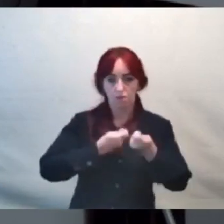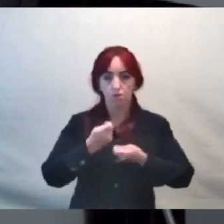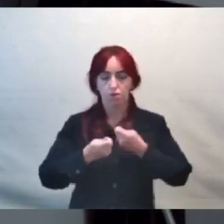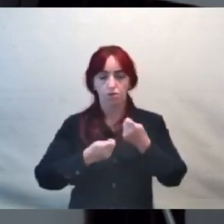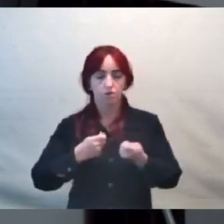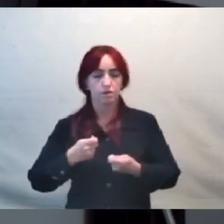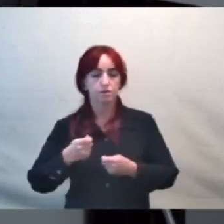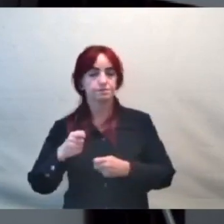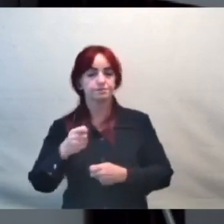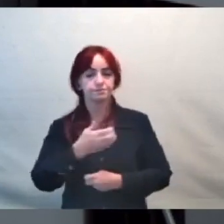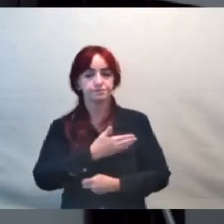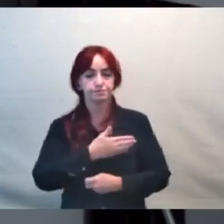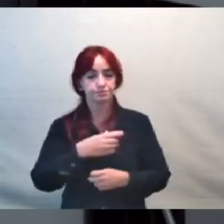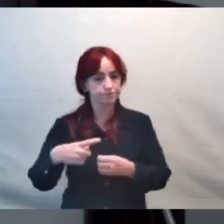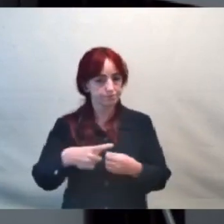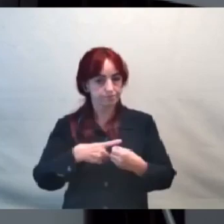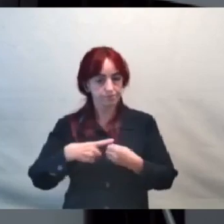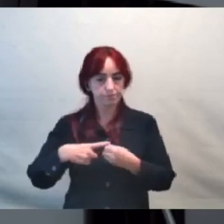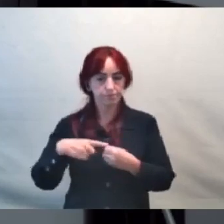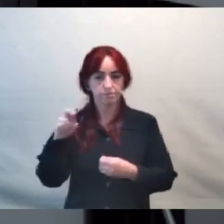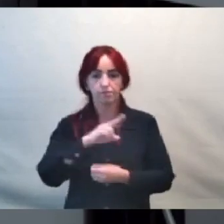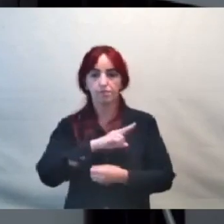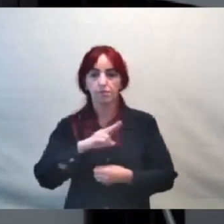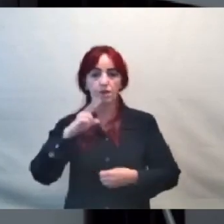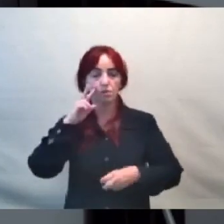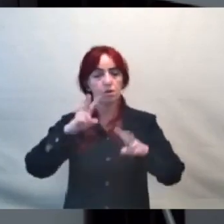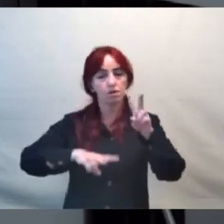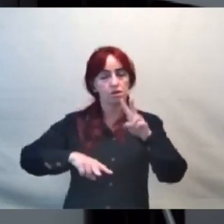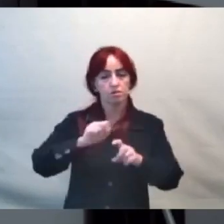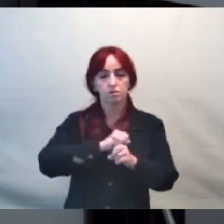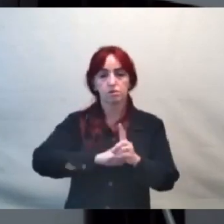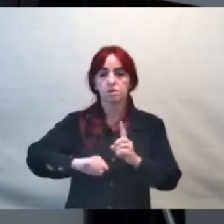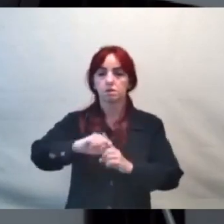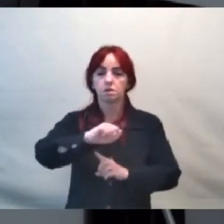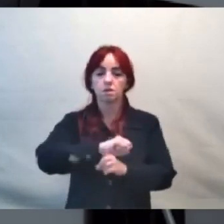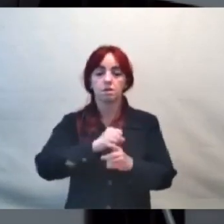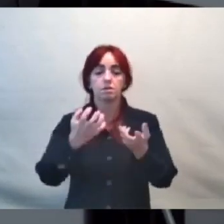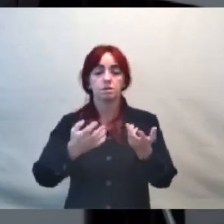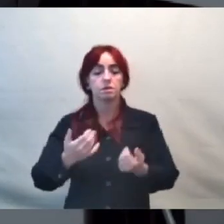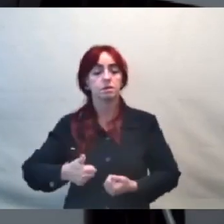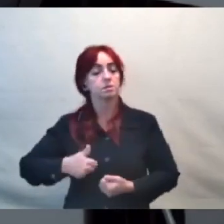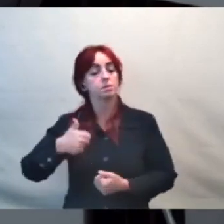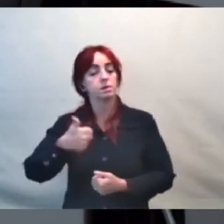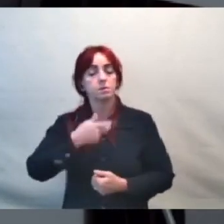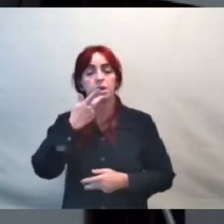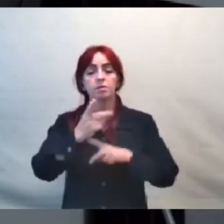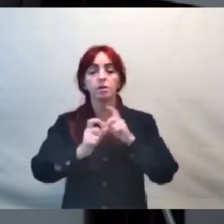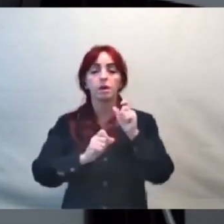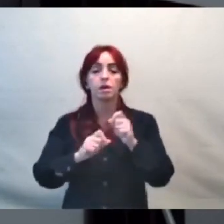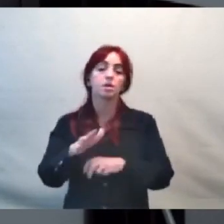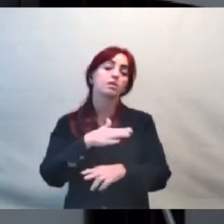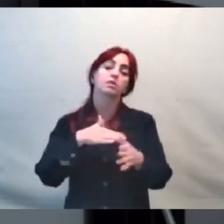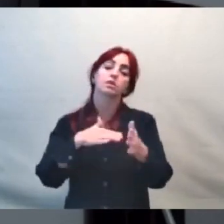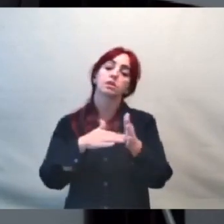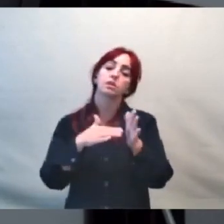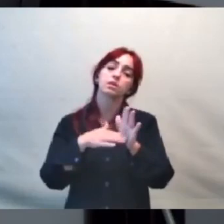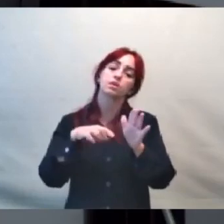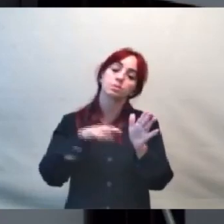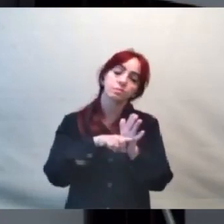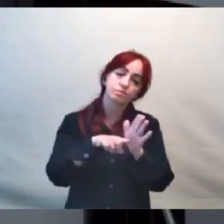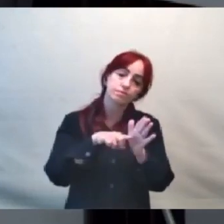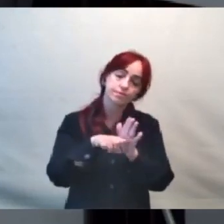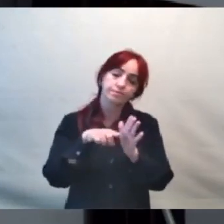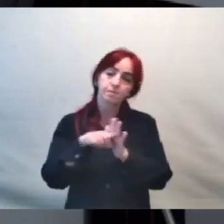E, em nome do Observatório Social, eu quero primeiro dizer que todos os questionamentos que a gente vai